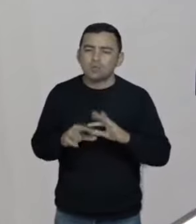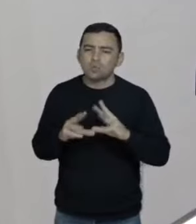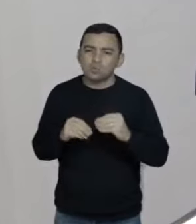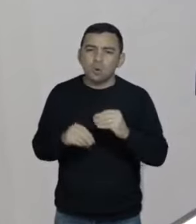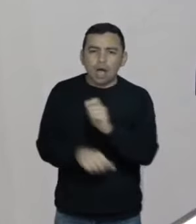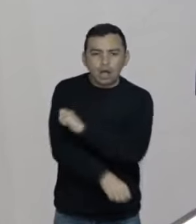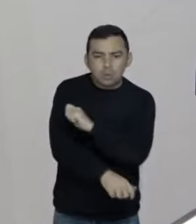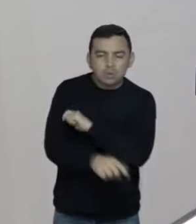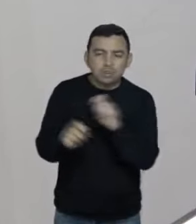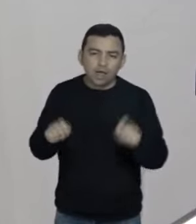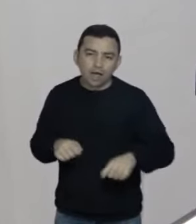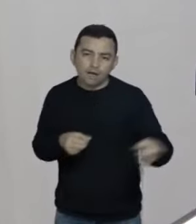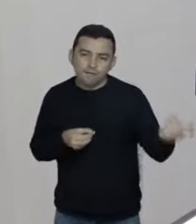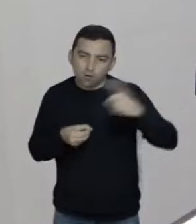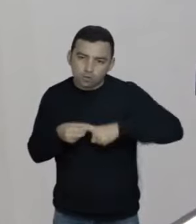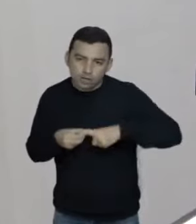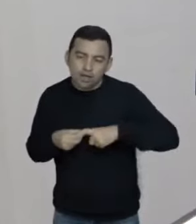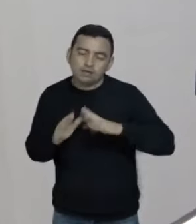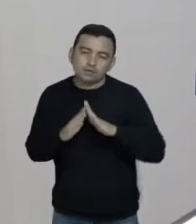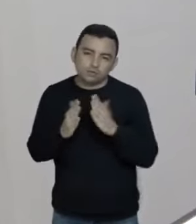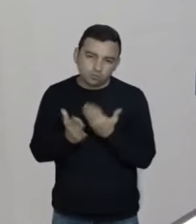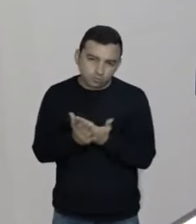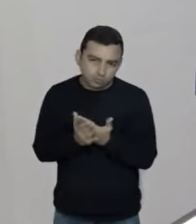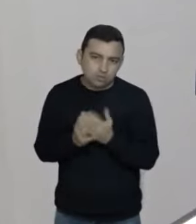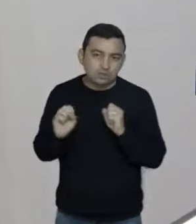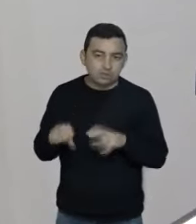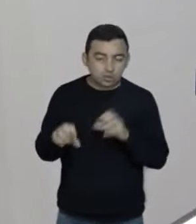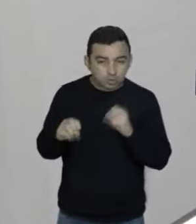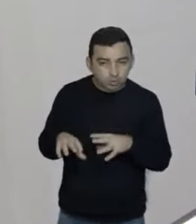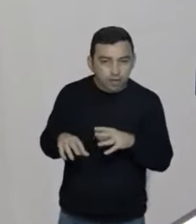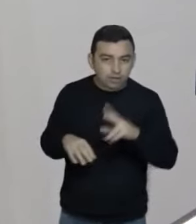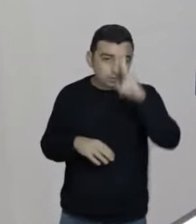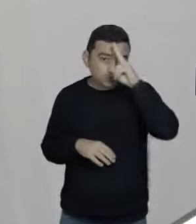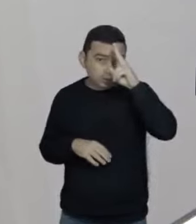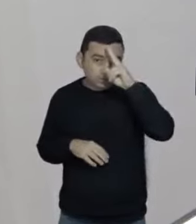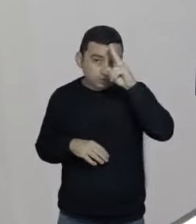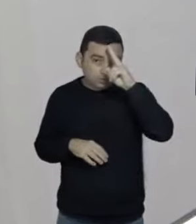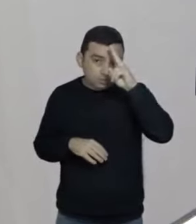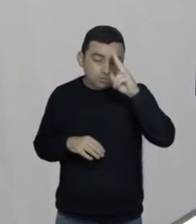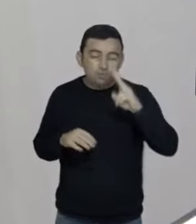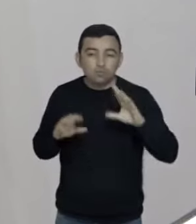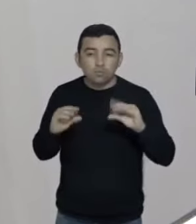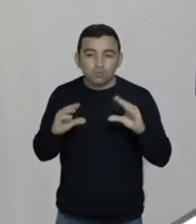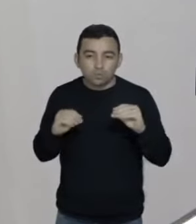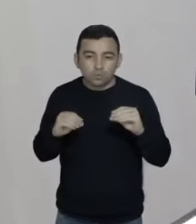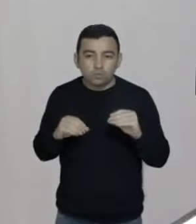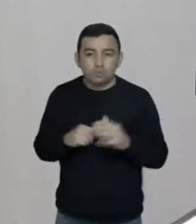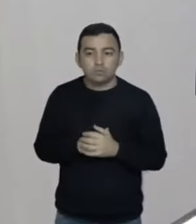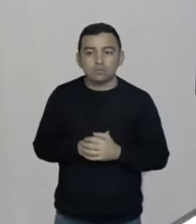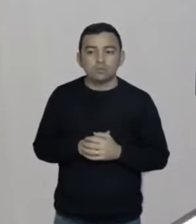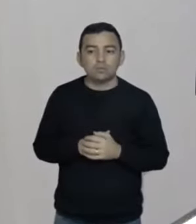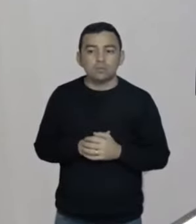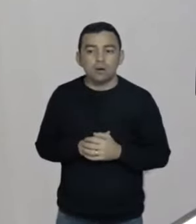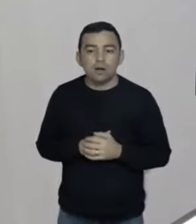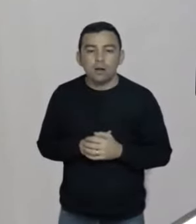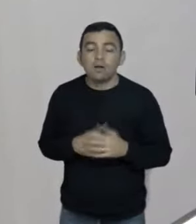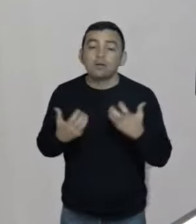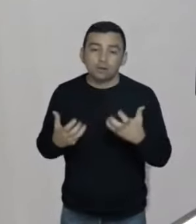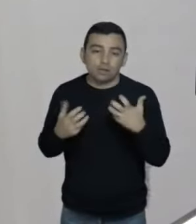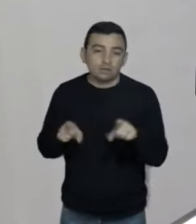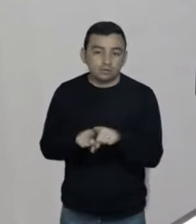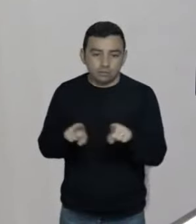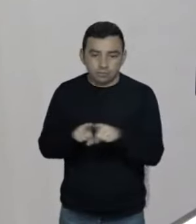os alunos do ensino médio noturno a eja e a seja do ensino médio noturno e quero me colocar